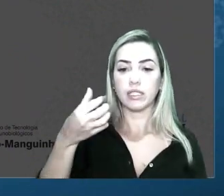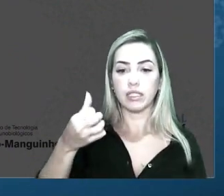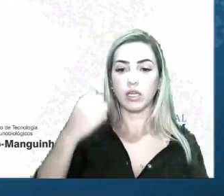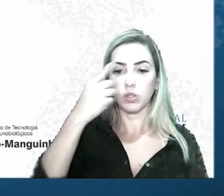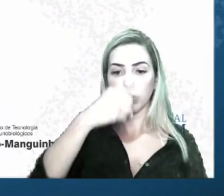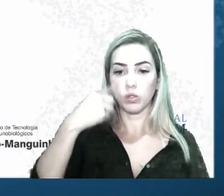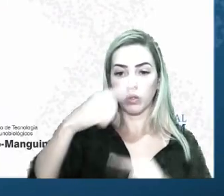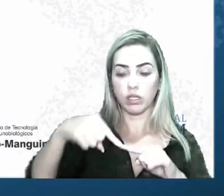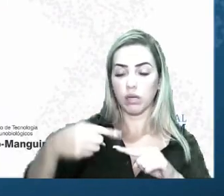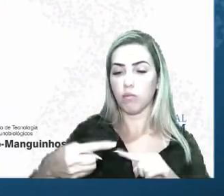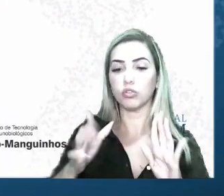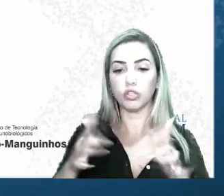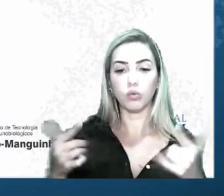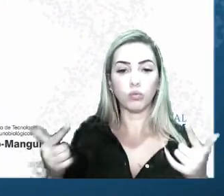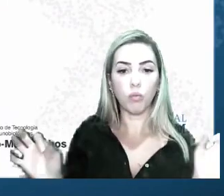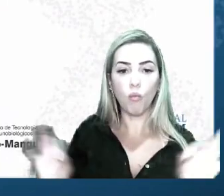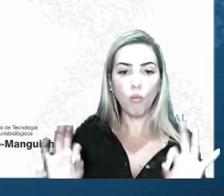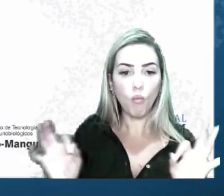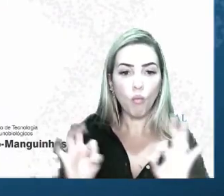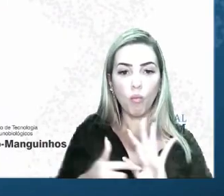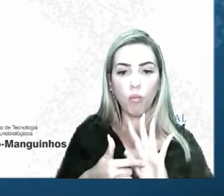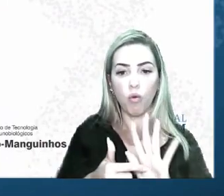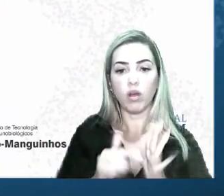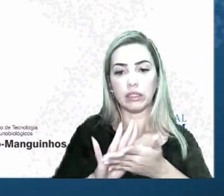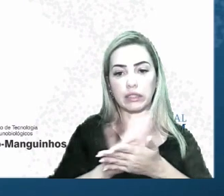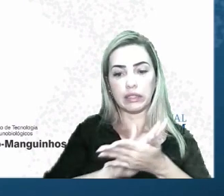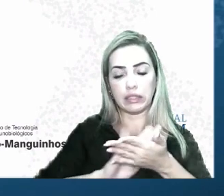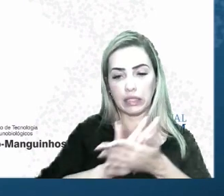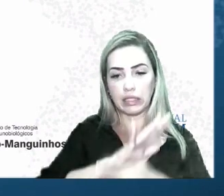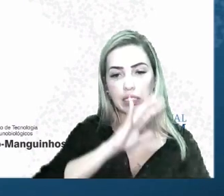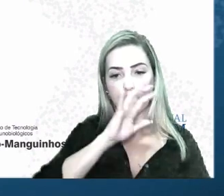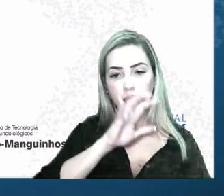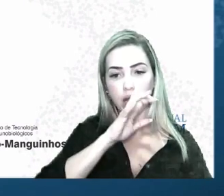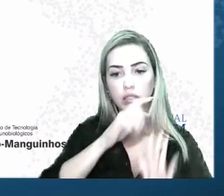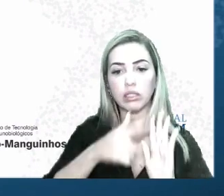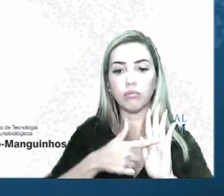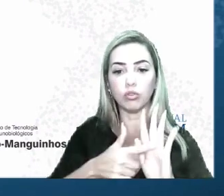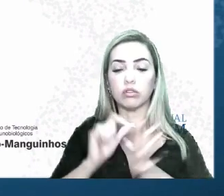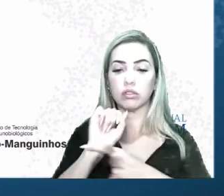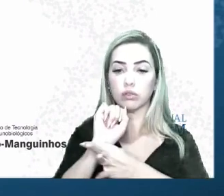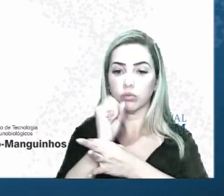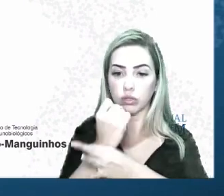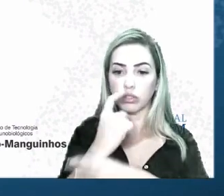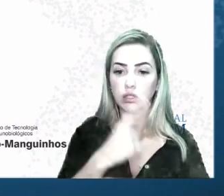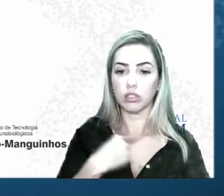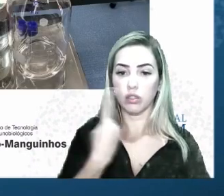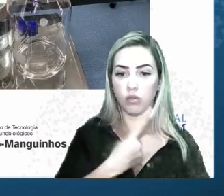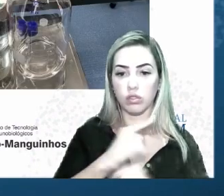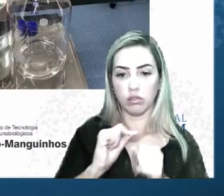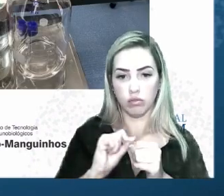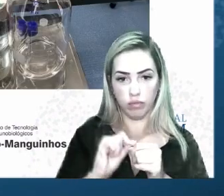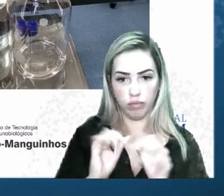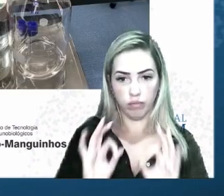já não temos mais nenhum sinal nos animais, demonstrando a segurança da nossa construção.